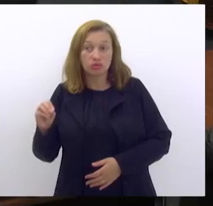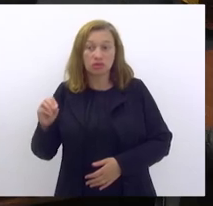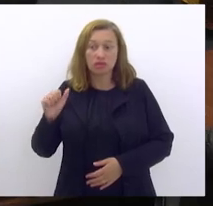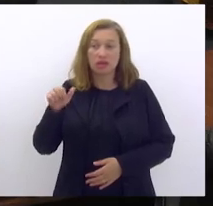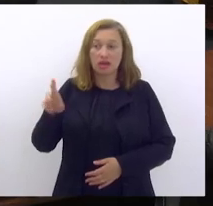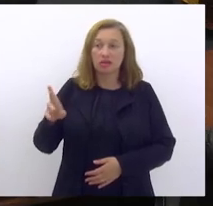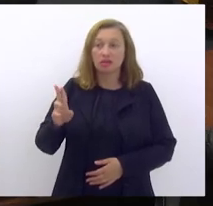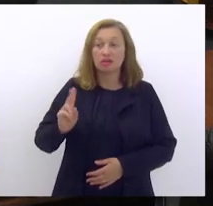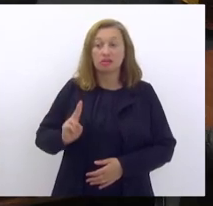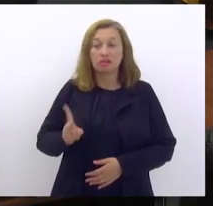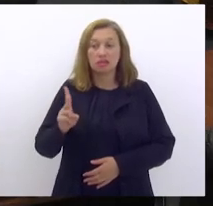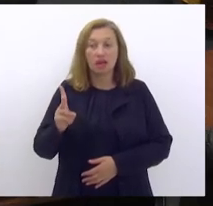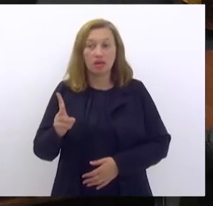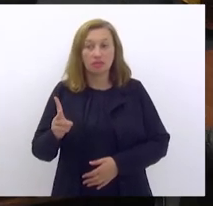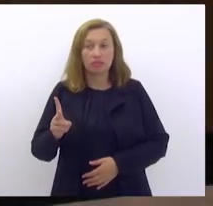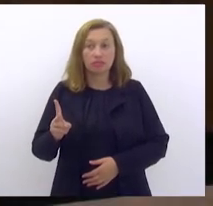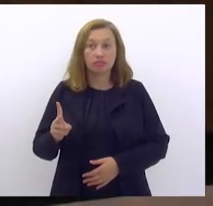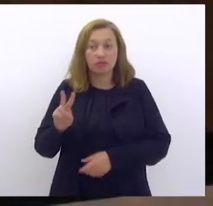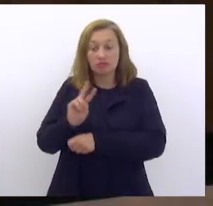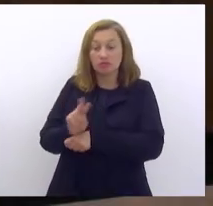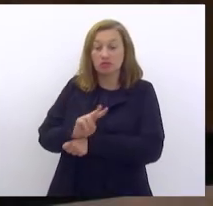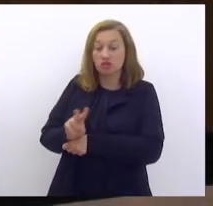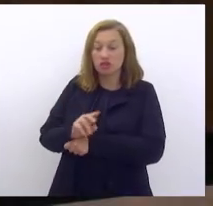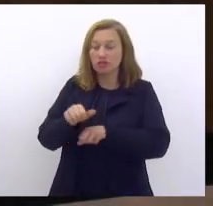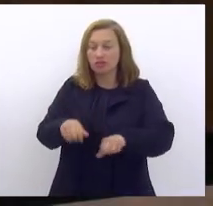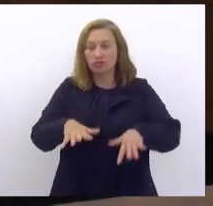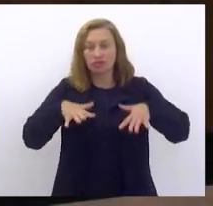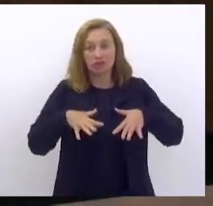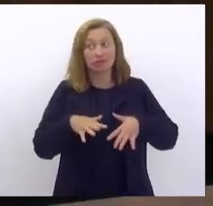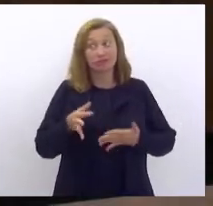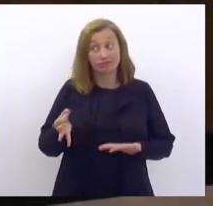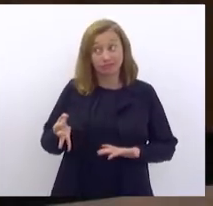de plantão no plenário, diga-se de passagem.